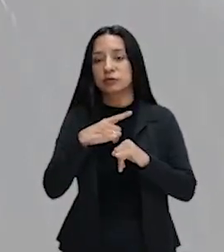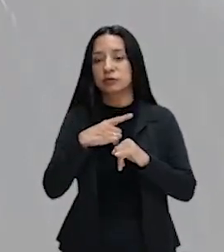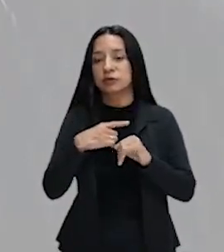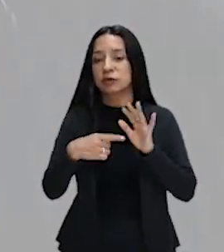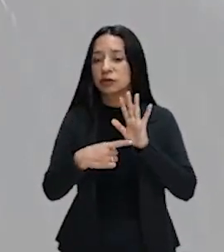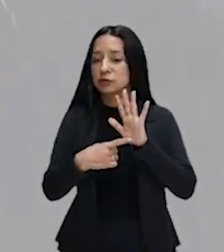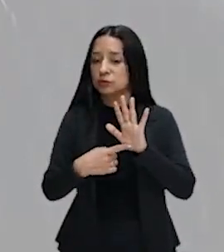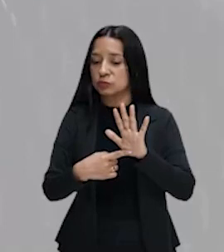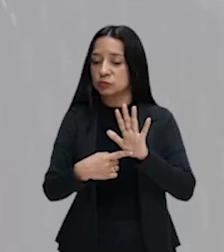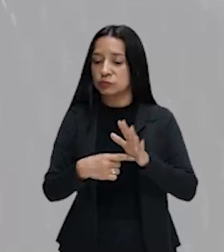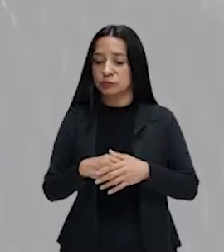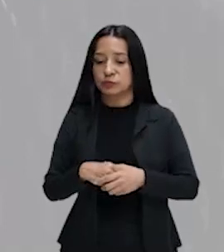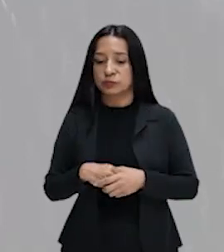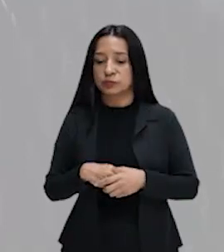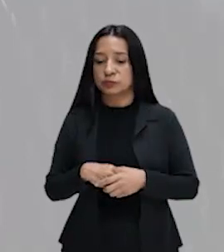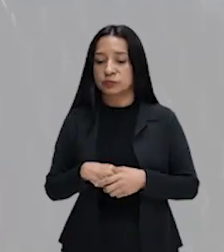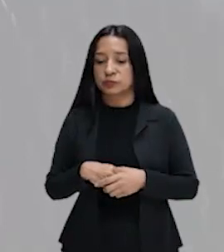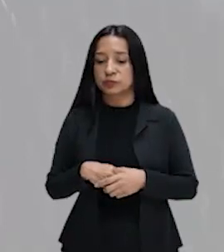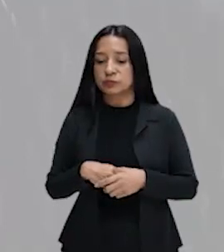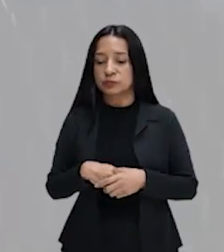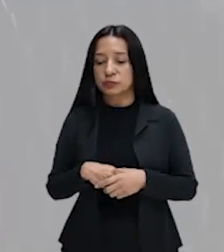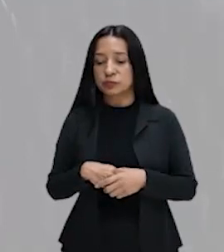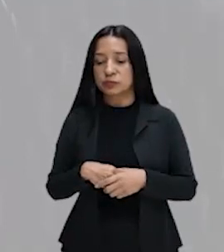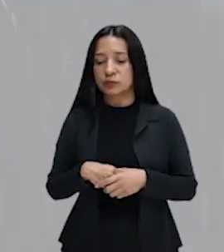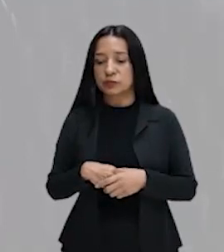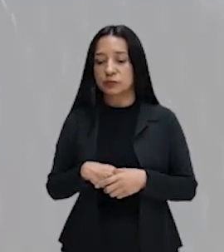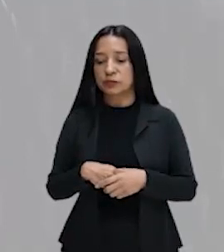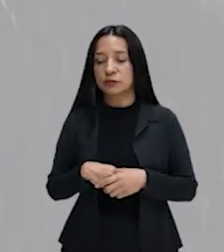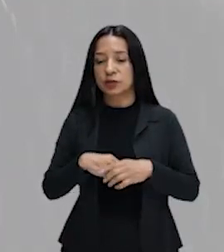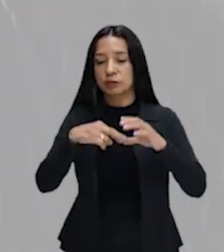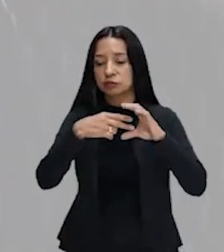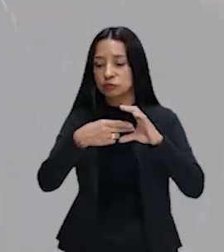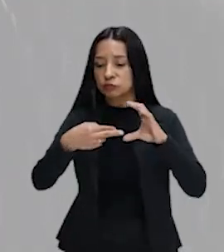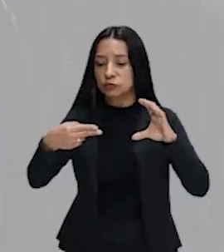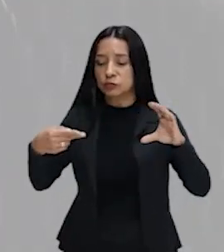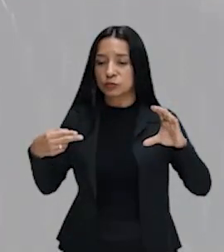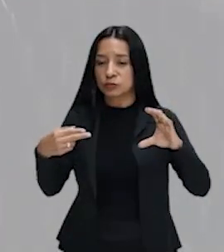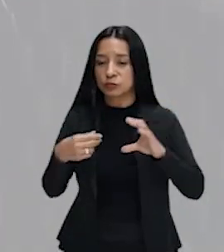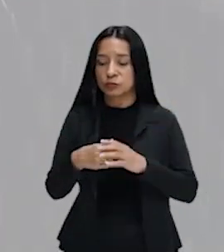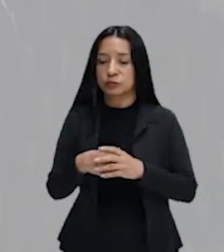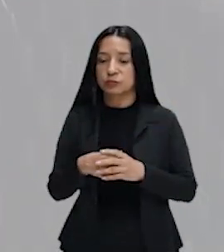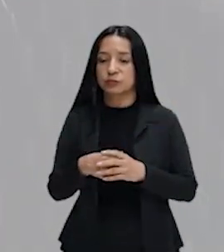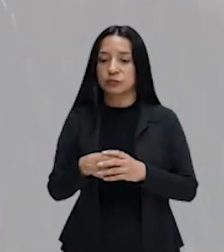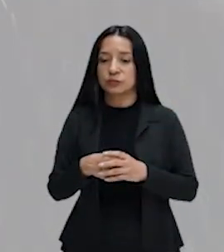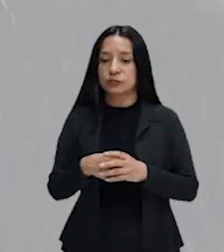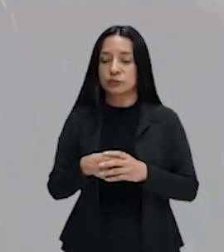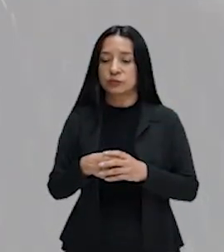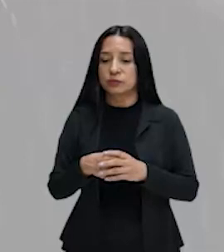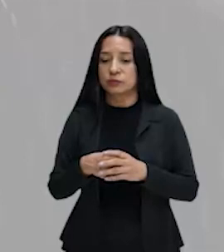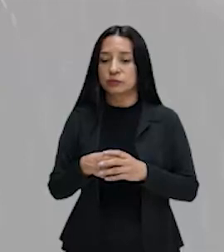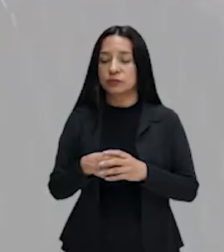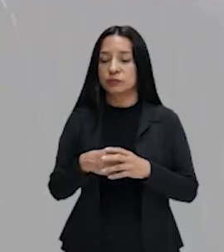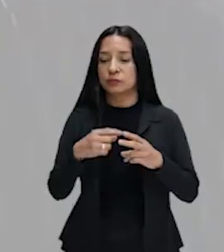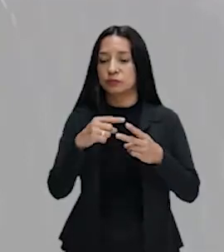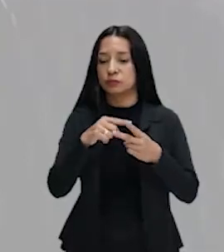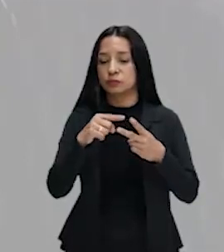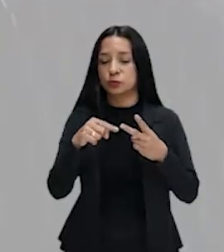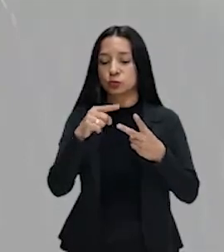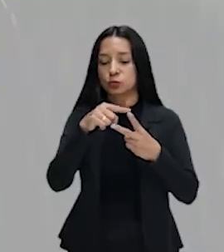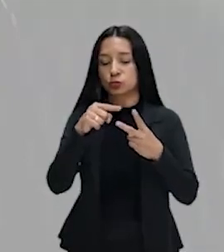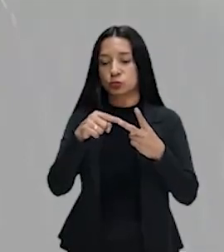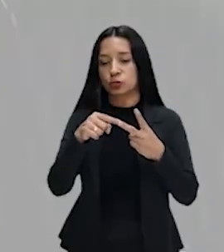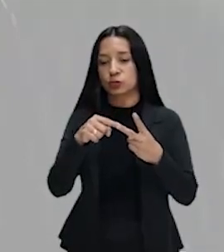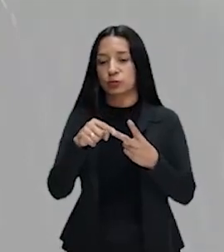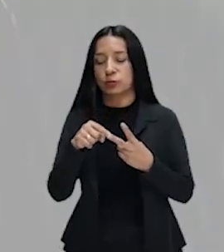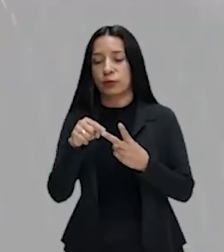seguintes genótipos, pessoal. Ó. Eu tenho 2 indivíduos heterozigotos, duplo heterozigotos